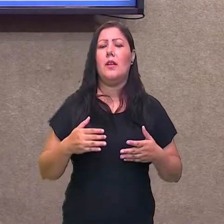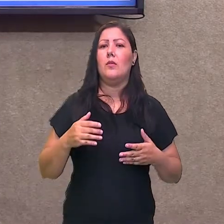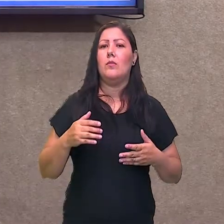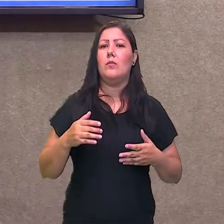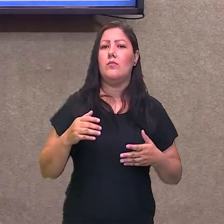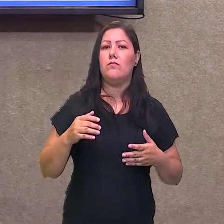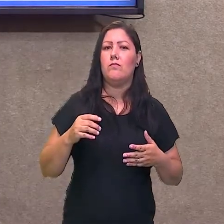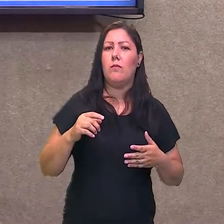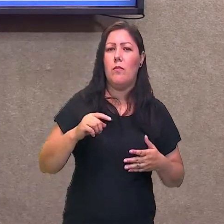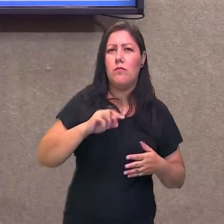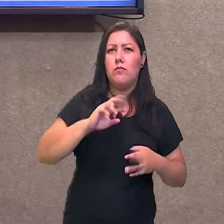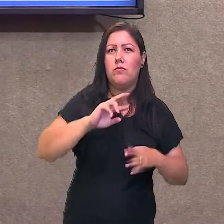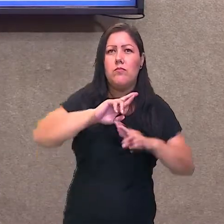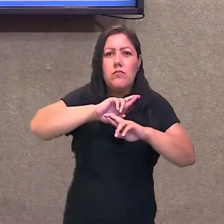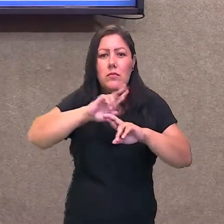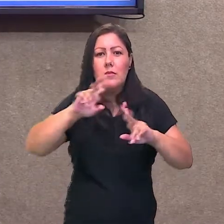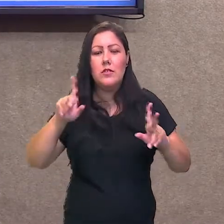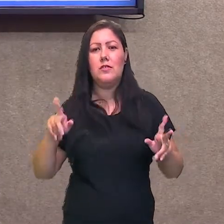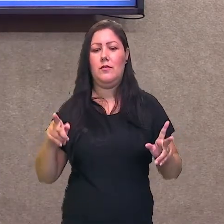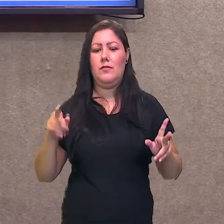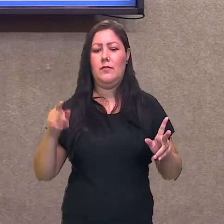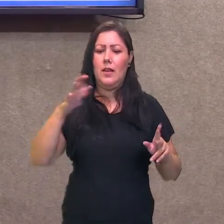físico essa diferença.